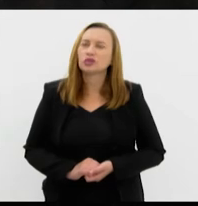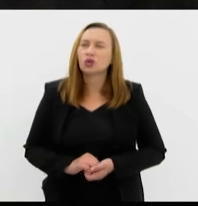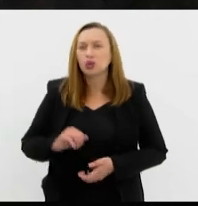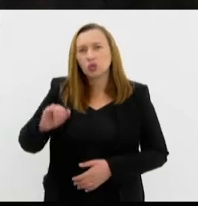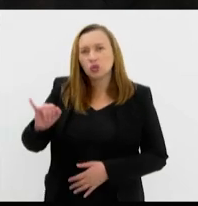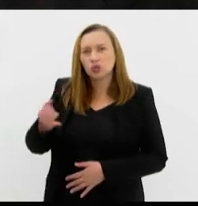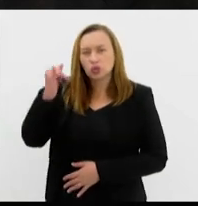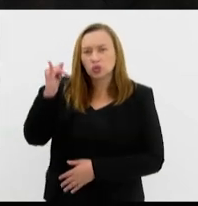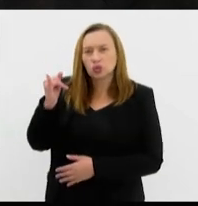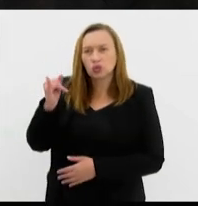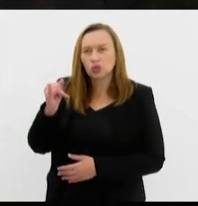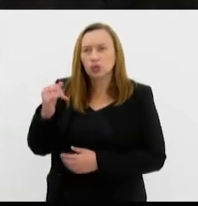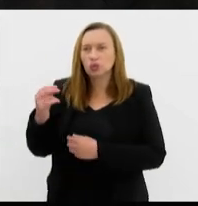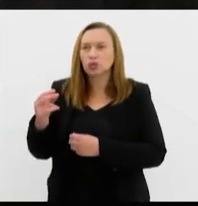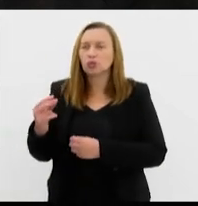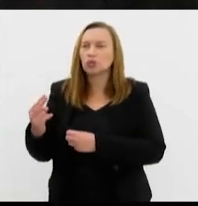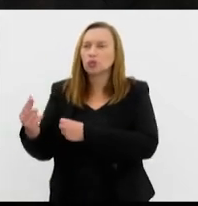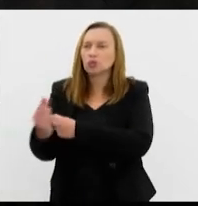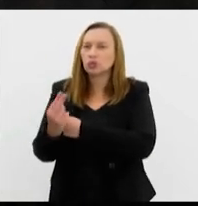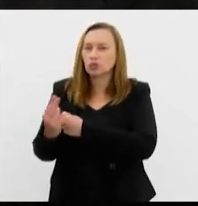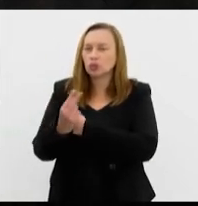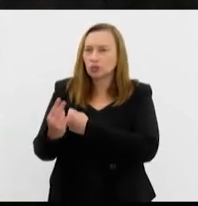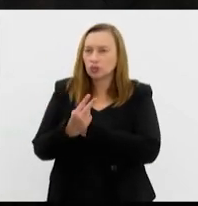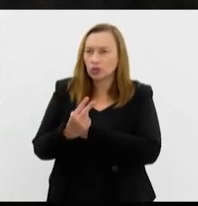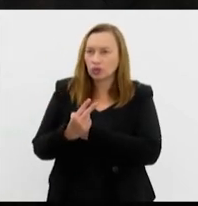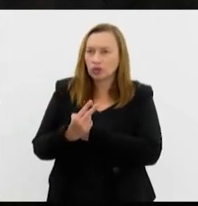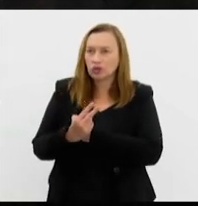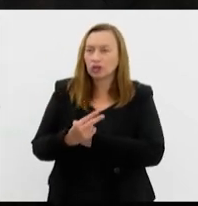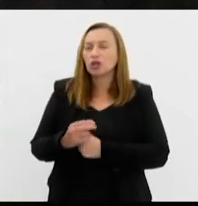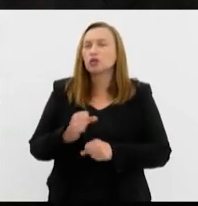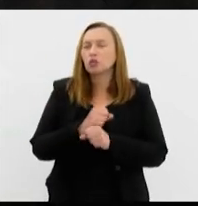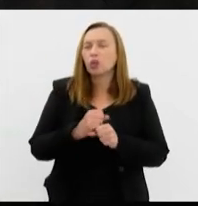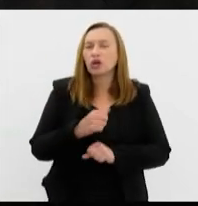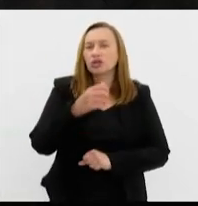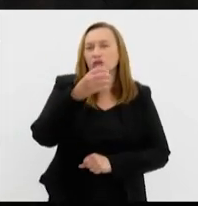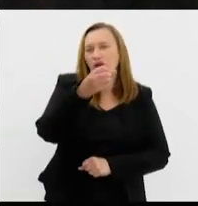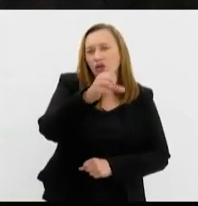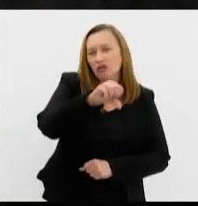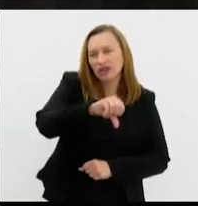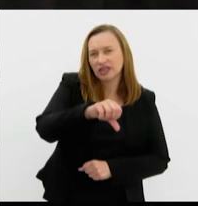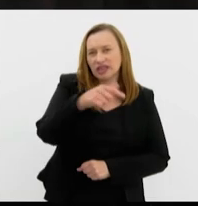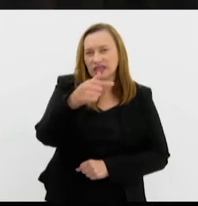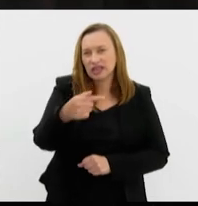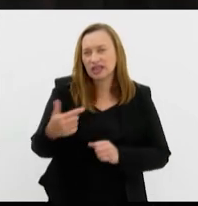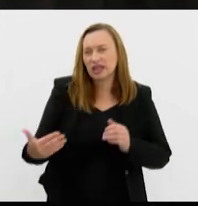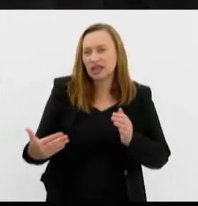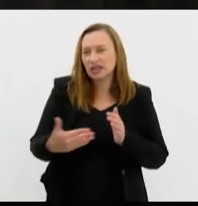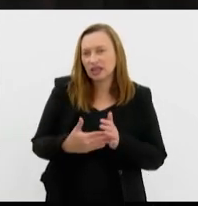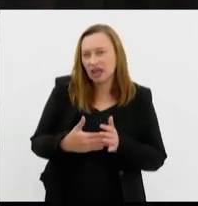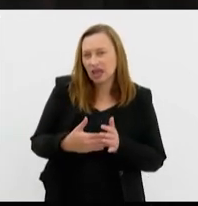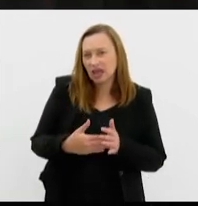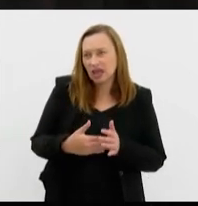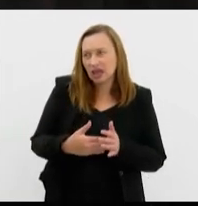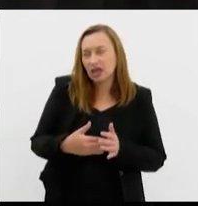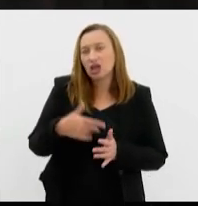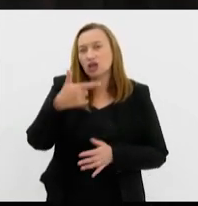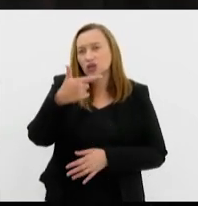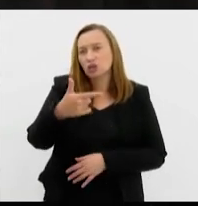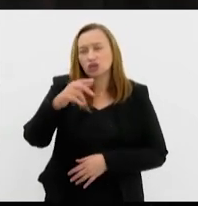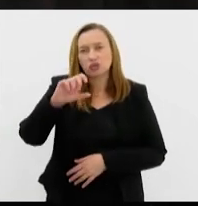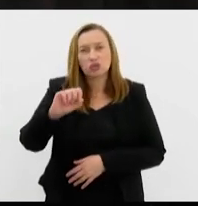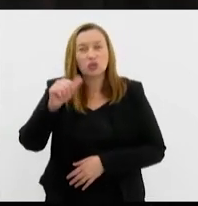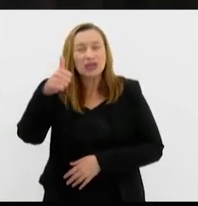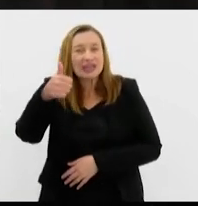dos empréstimos que começam a nascer desde 97, até de 97 a